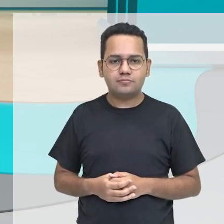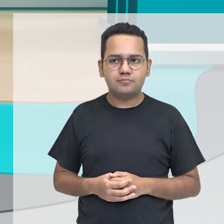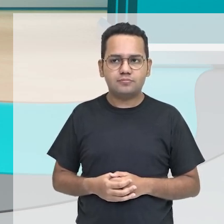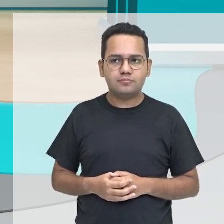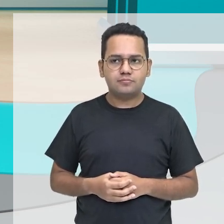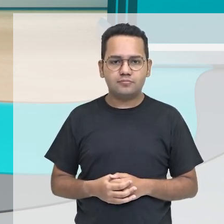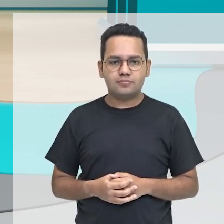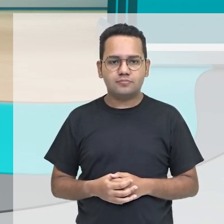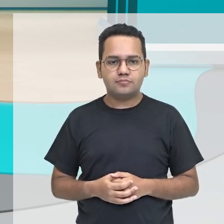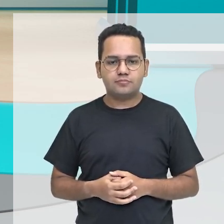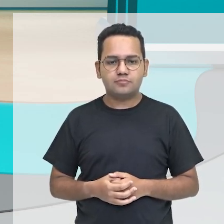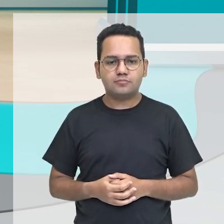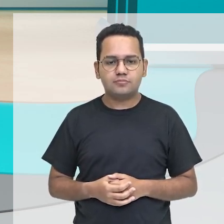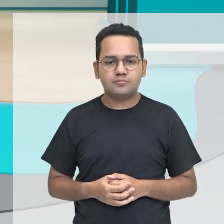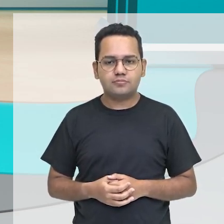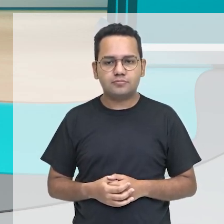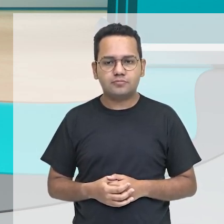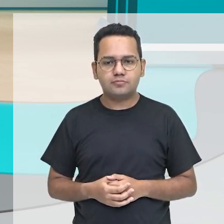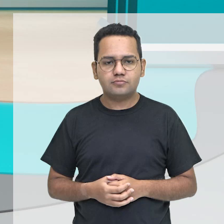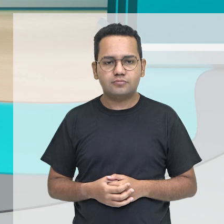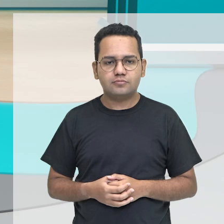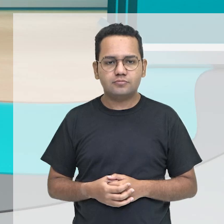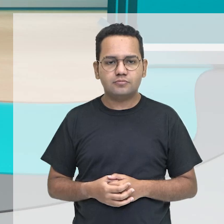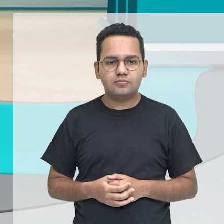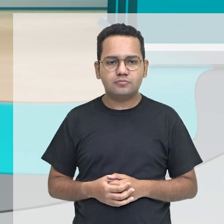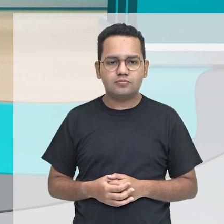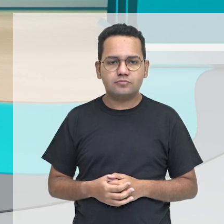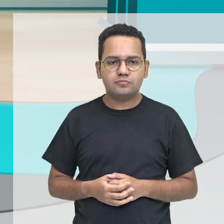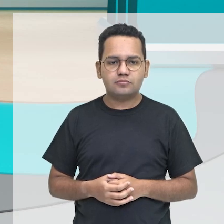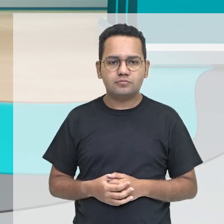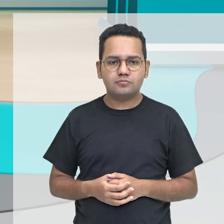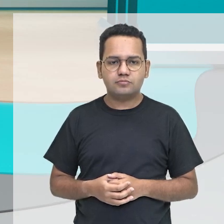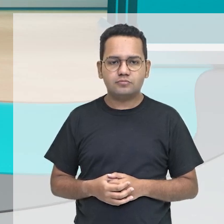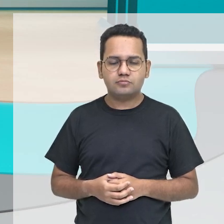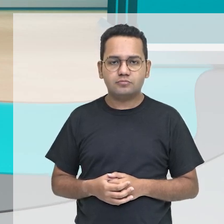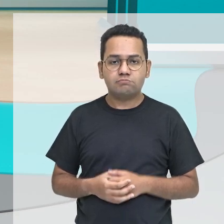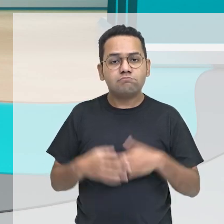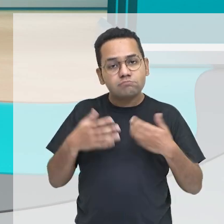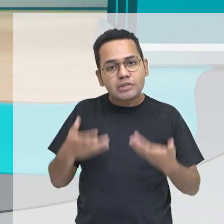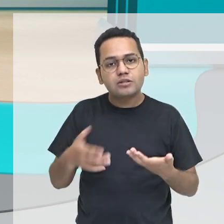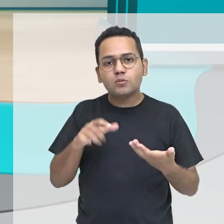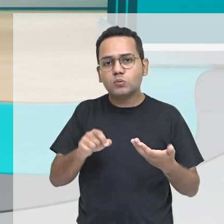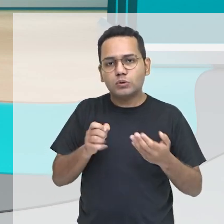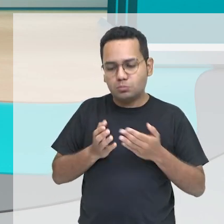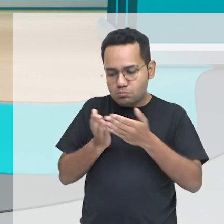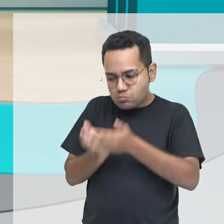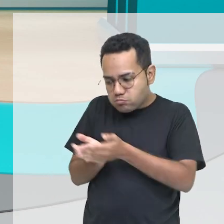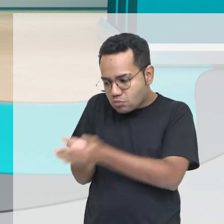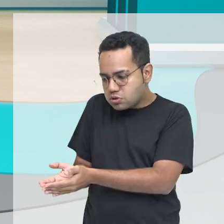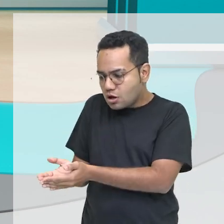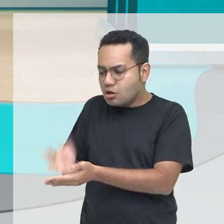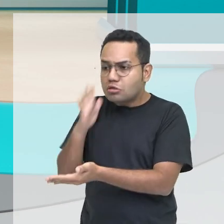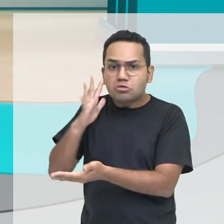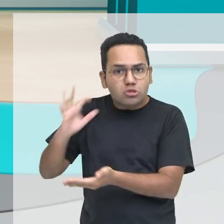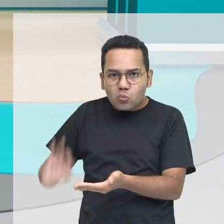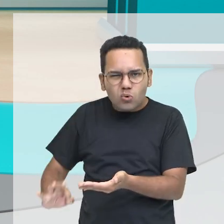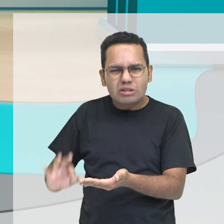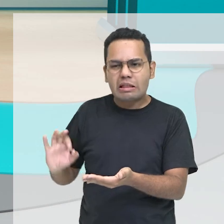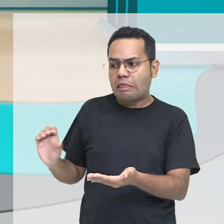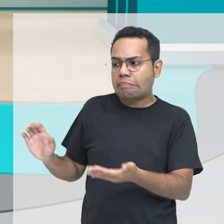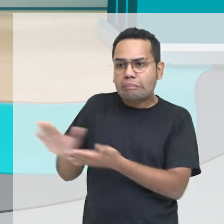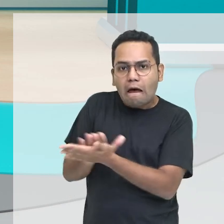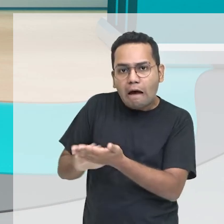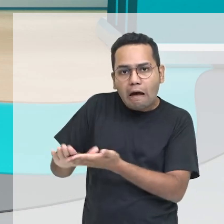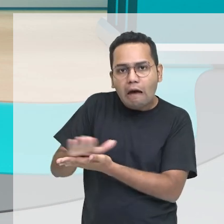sabiam falar o dialeto lá da região da Austrália, o jeito que tinha era ensiná-los a